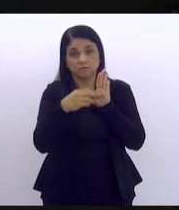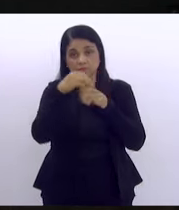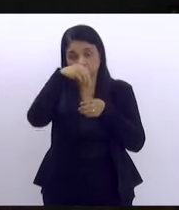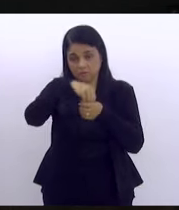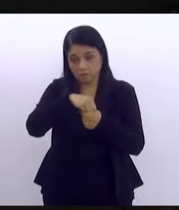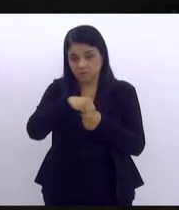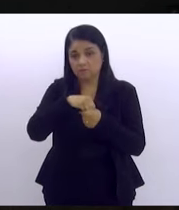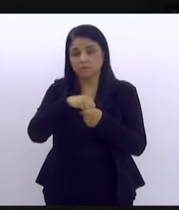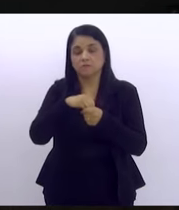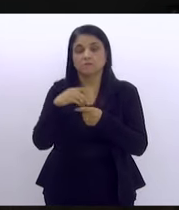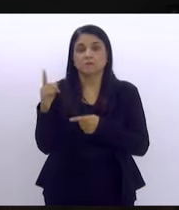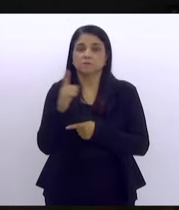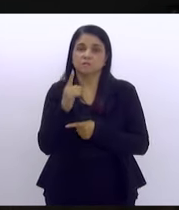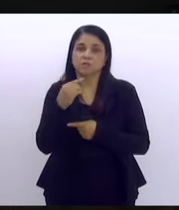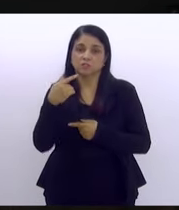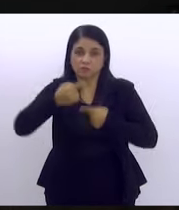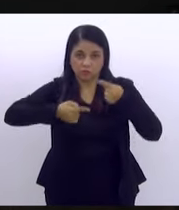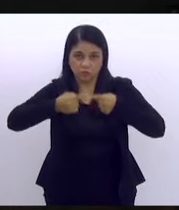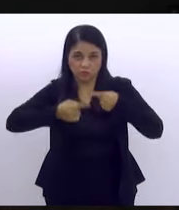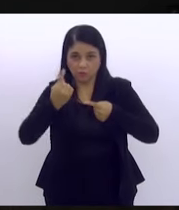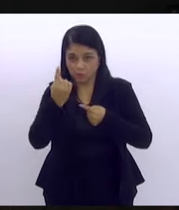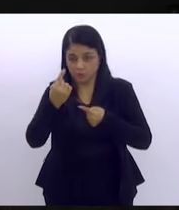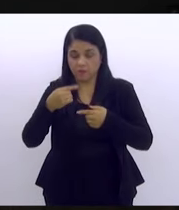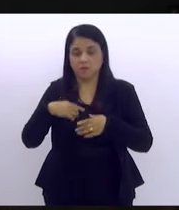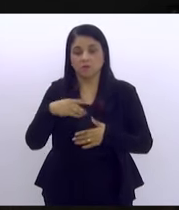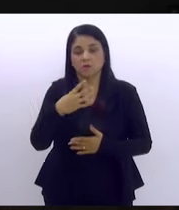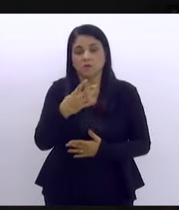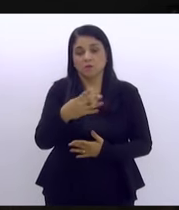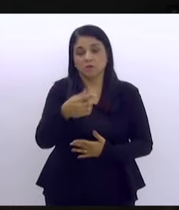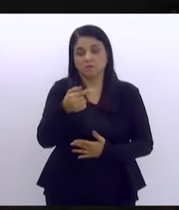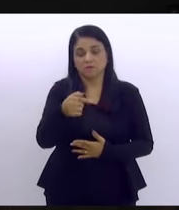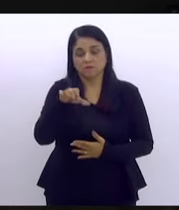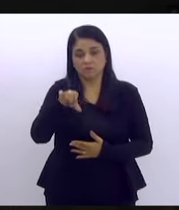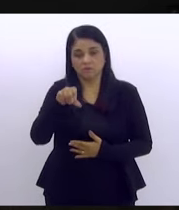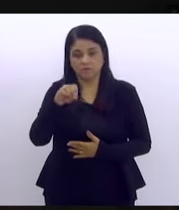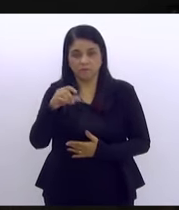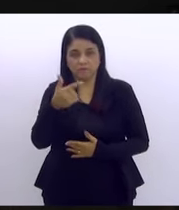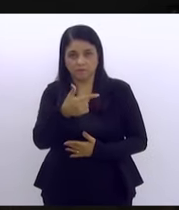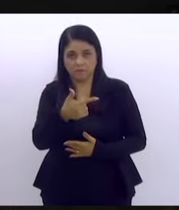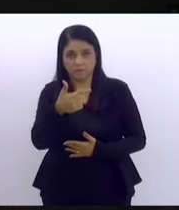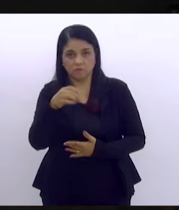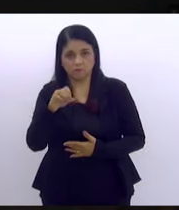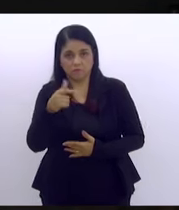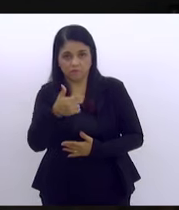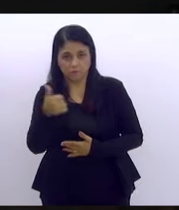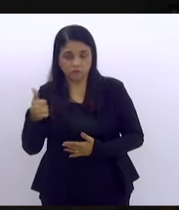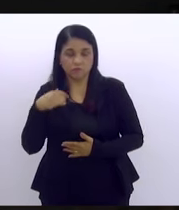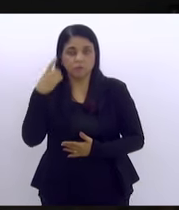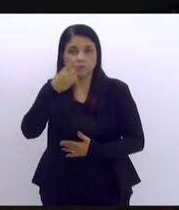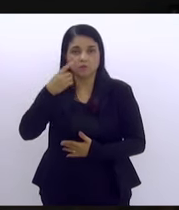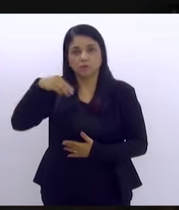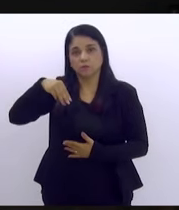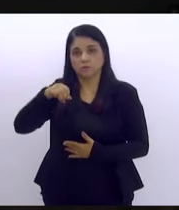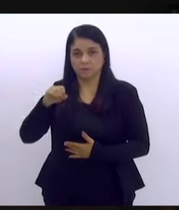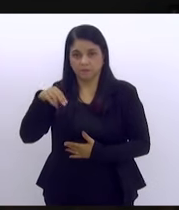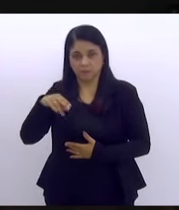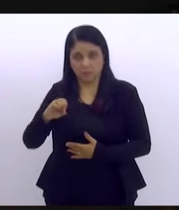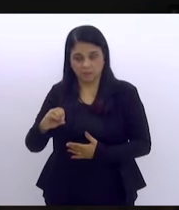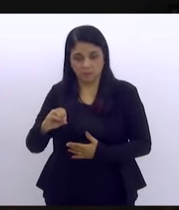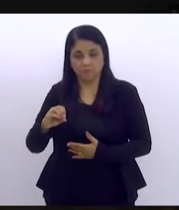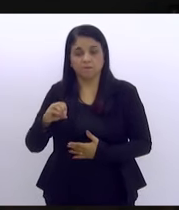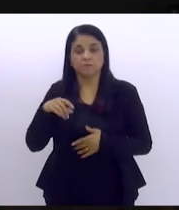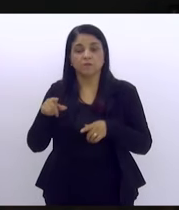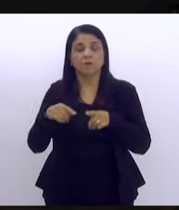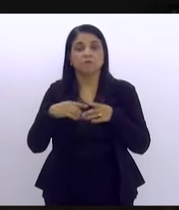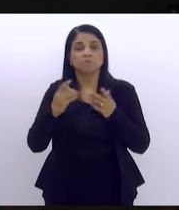tramitação ordinária e primeira discussão, projeto de lei número 4790, de 21, de autoria do deputado Carlos Mink, que dispõe sobre o programa de